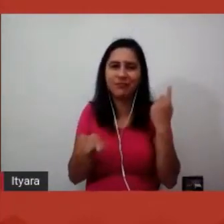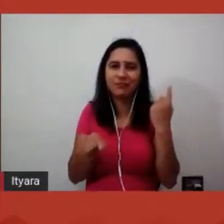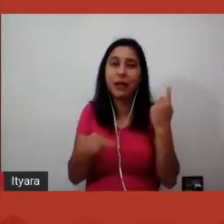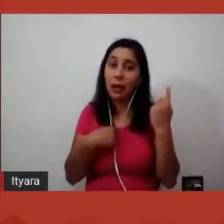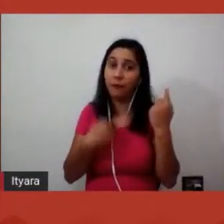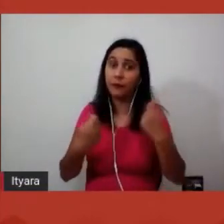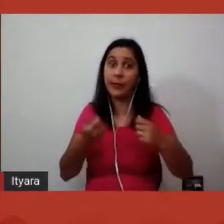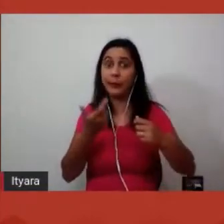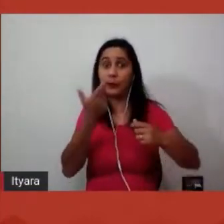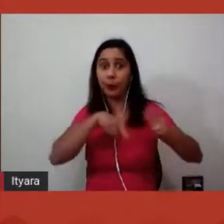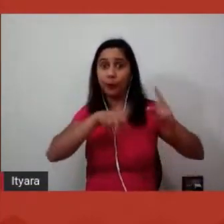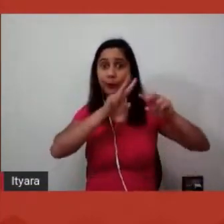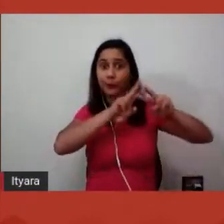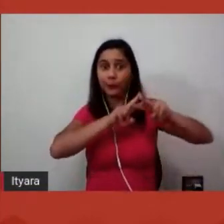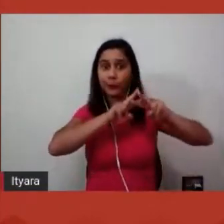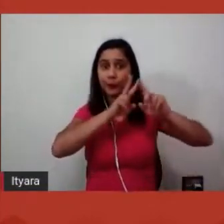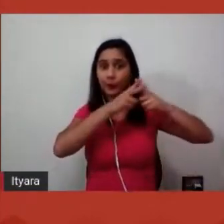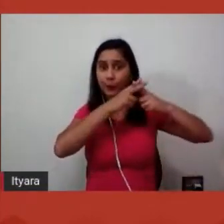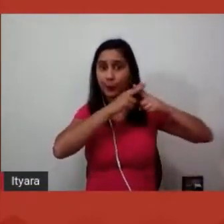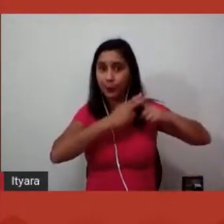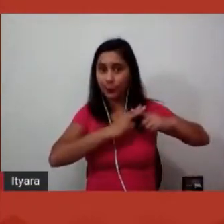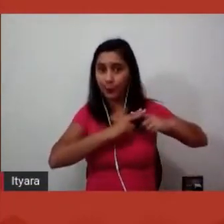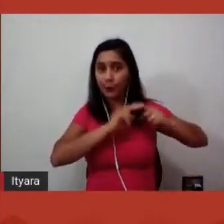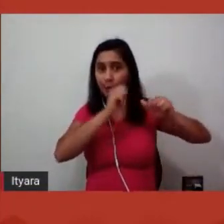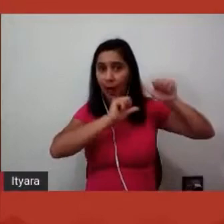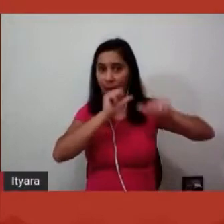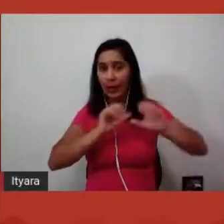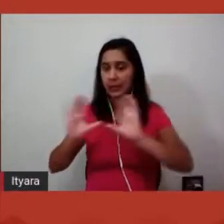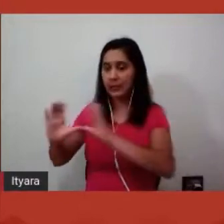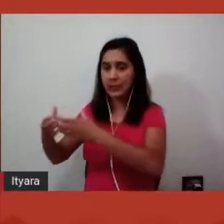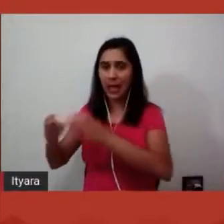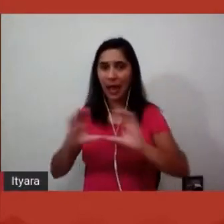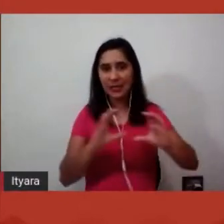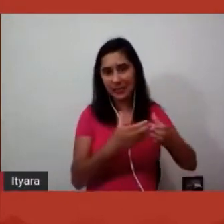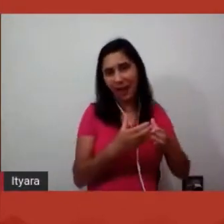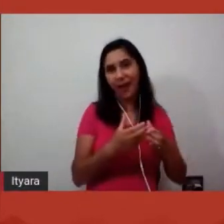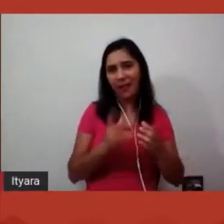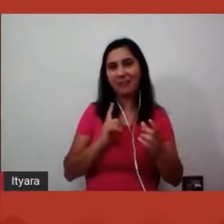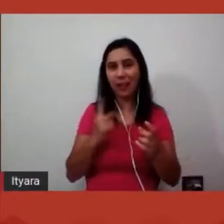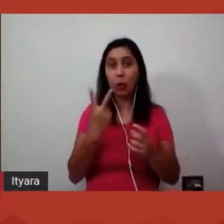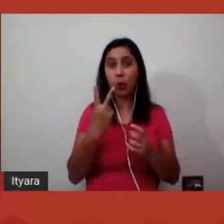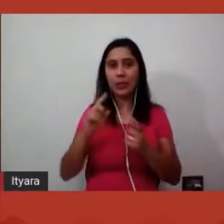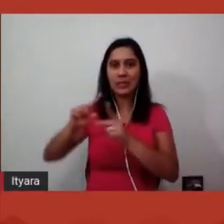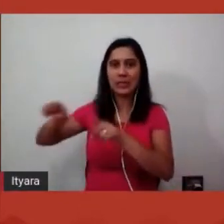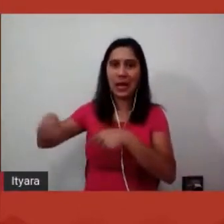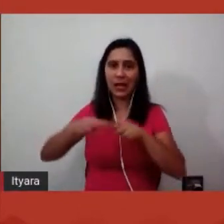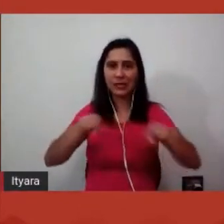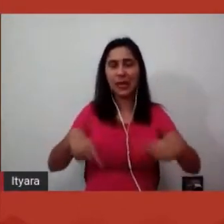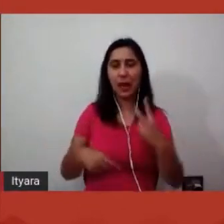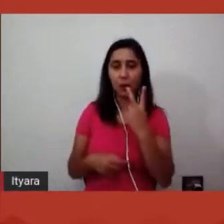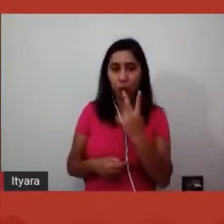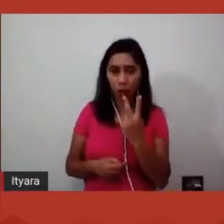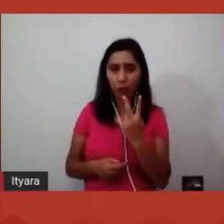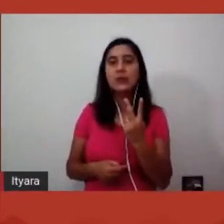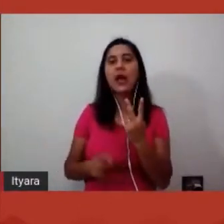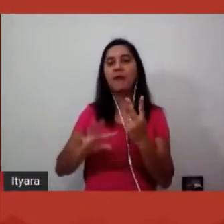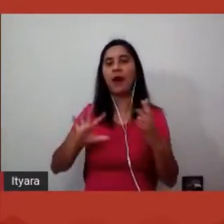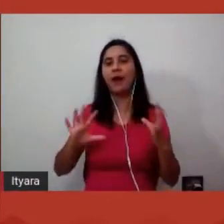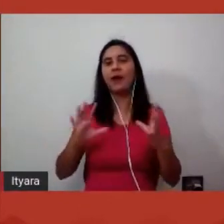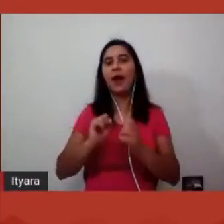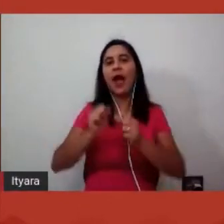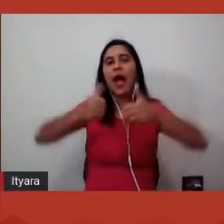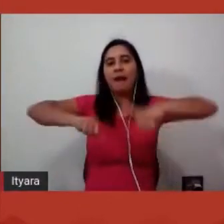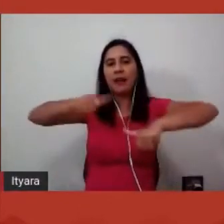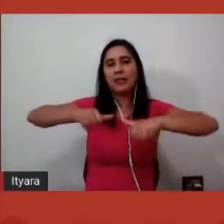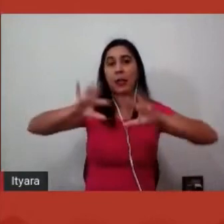preparar, contemplando essa nova composição das duas salas, que nós temos paralelamente, e aí a gente faz a avaliação como um todo na